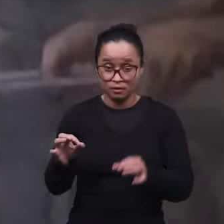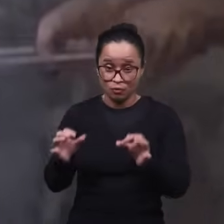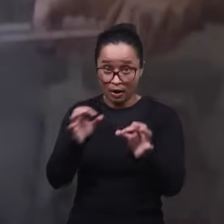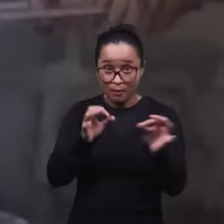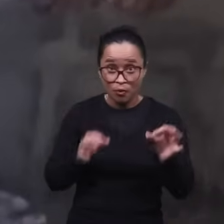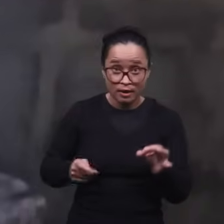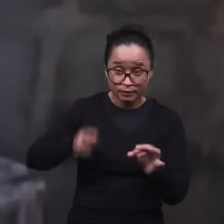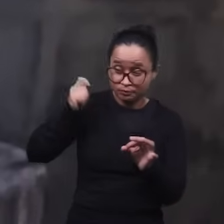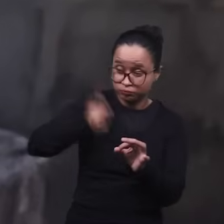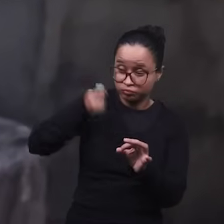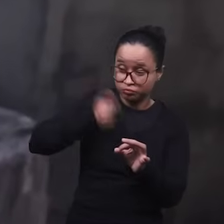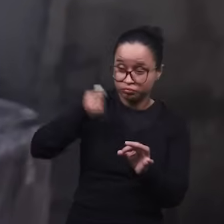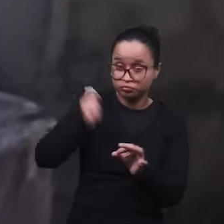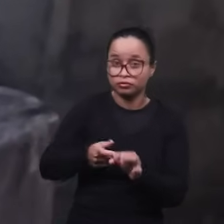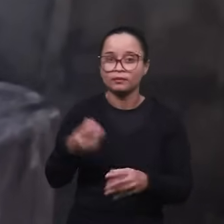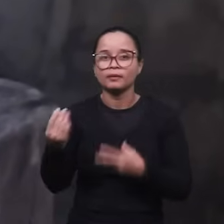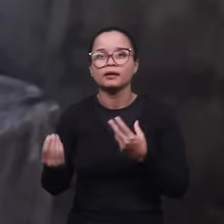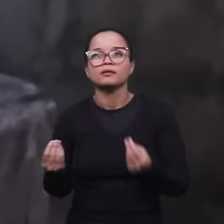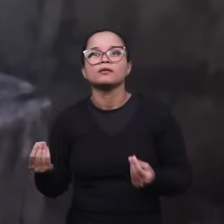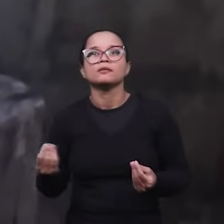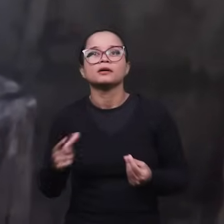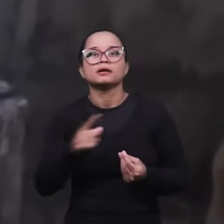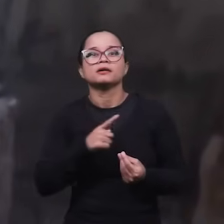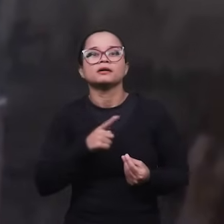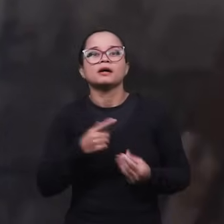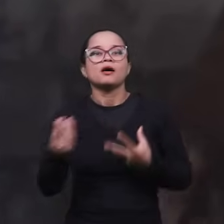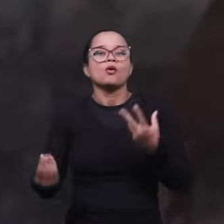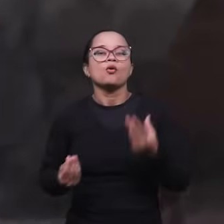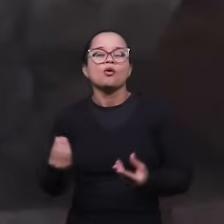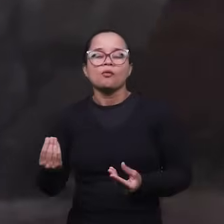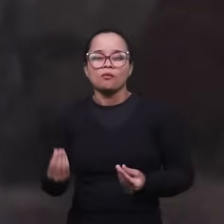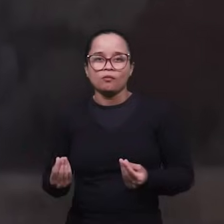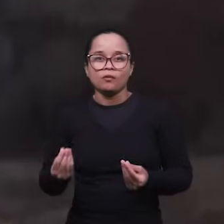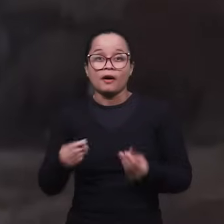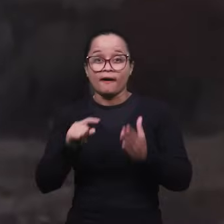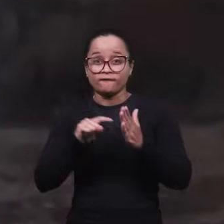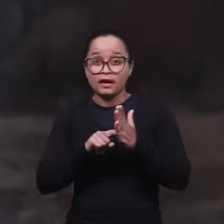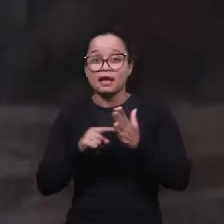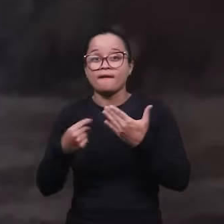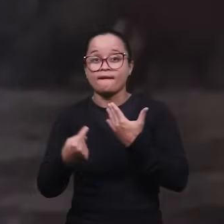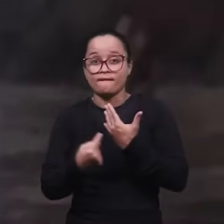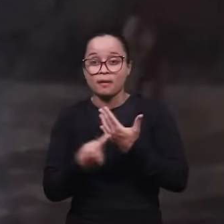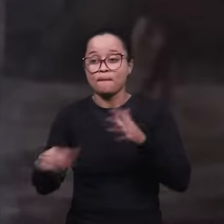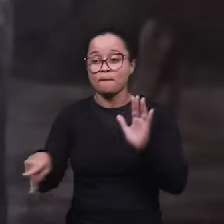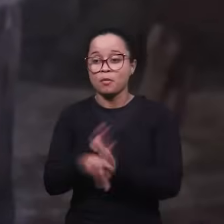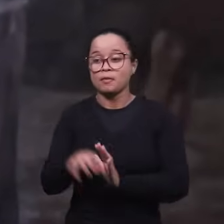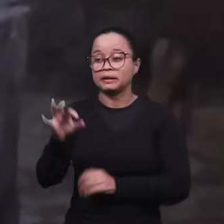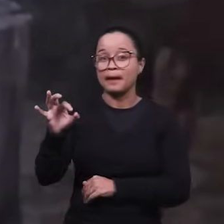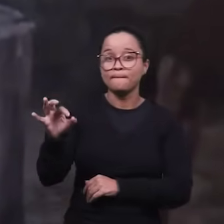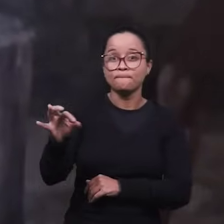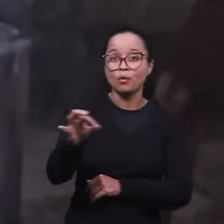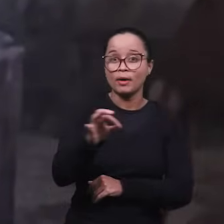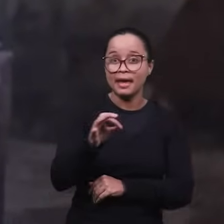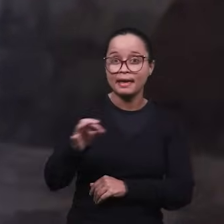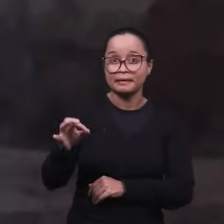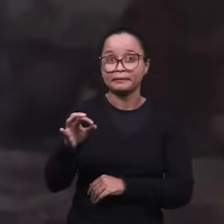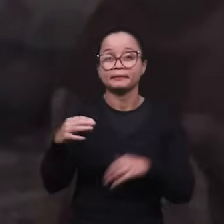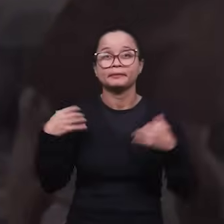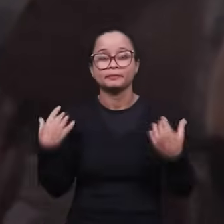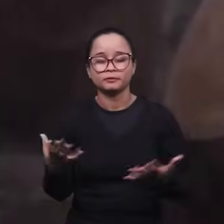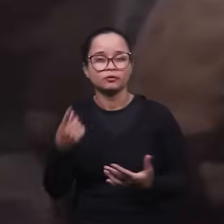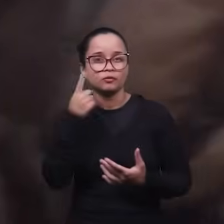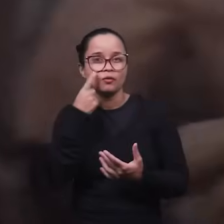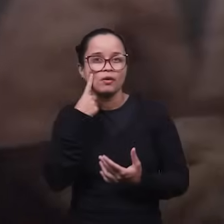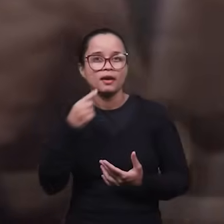o anverso e o verso e o reverso da moeda. Então vocês vão ver essa história aí e